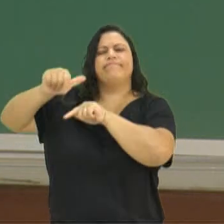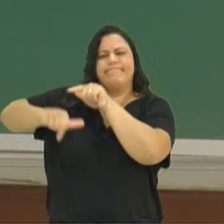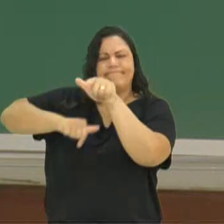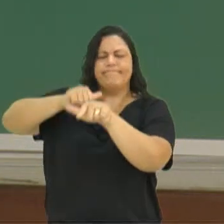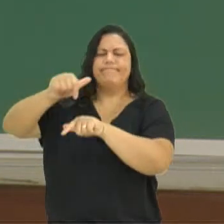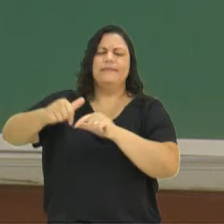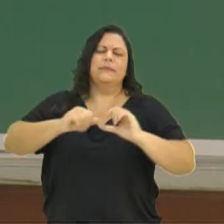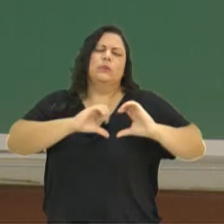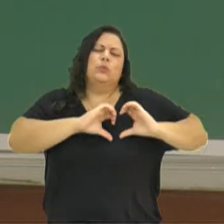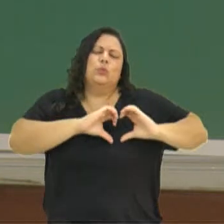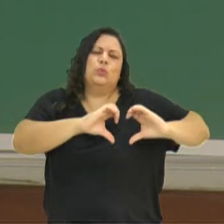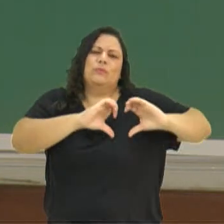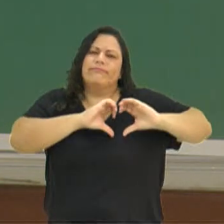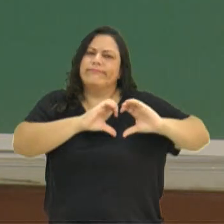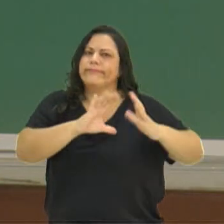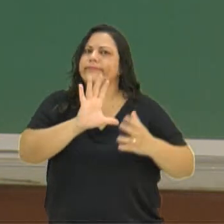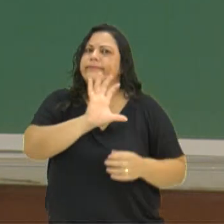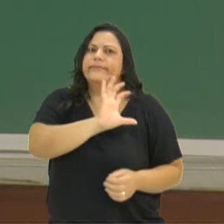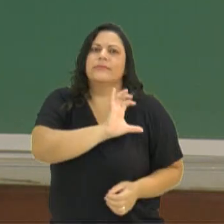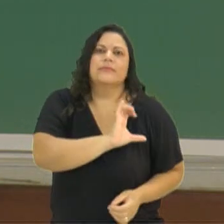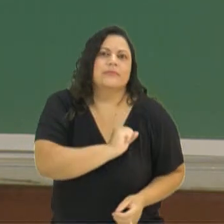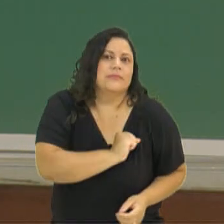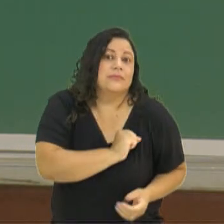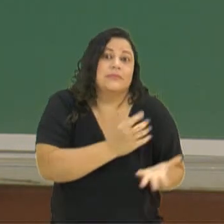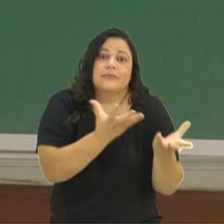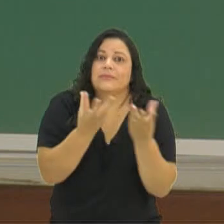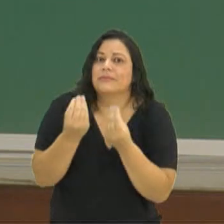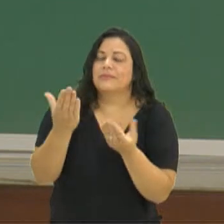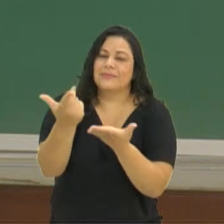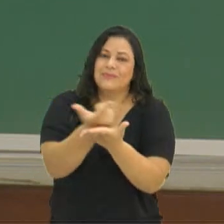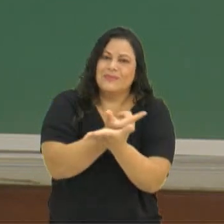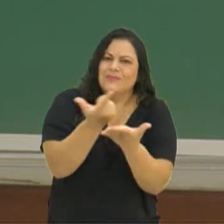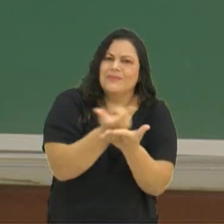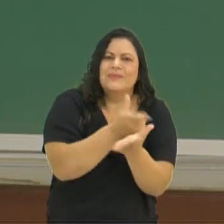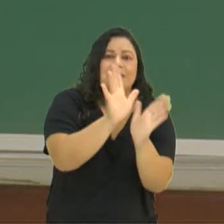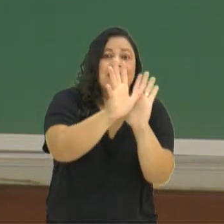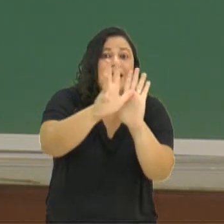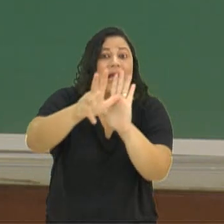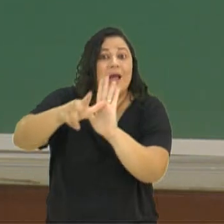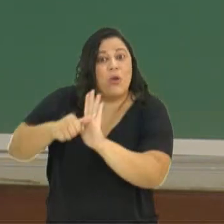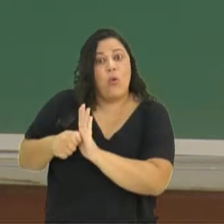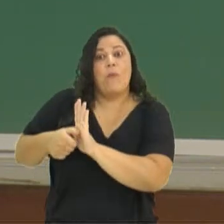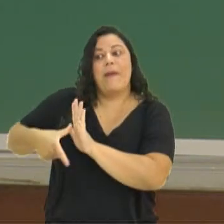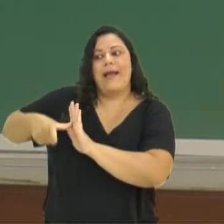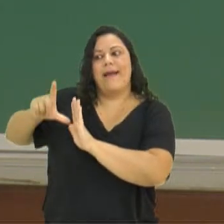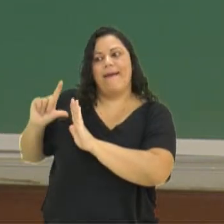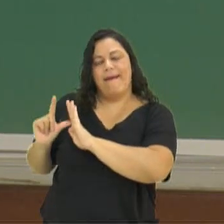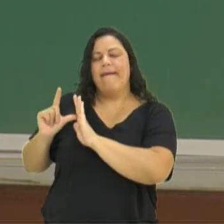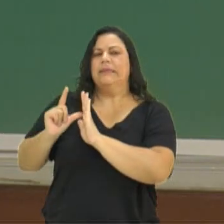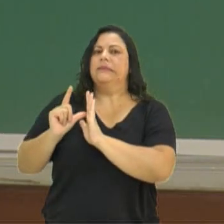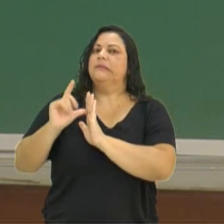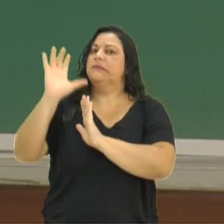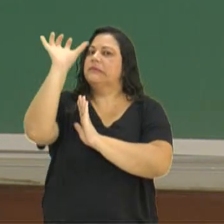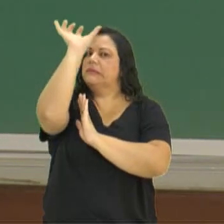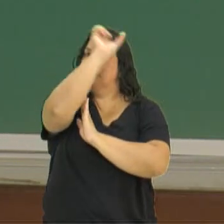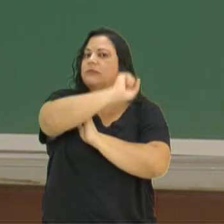ama tantos livros que ela rouba, né? Inclusive antes de ter aprendido a ler, e como muitos de